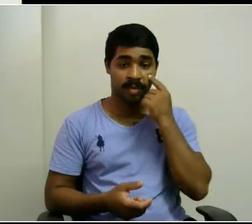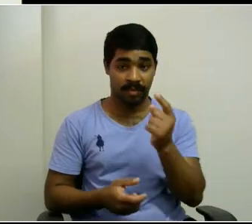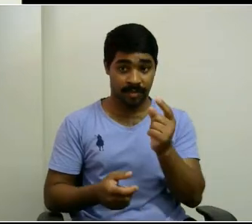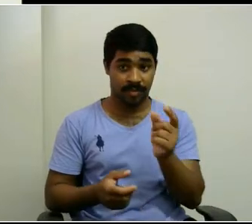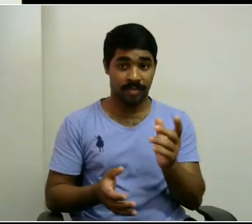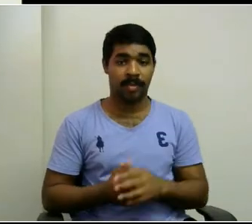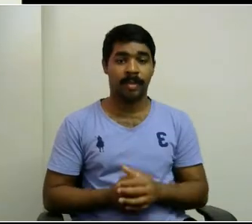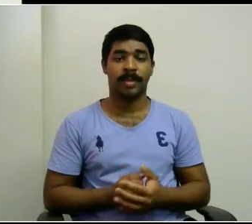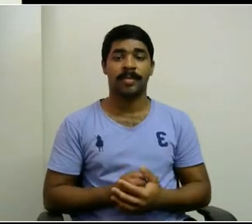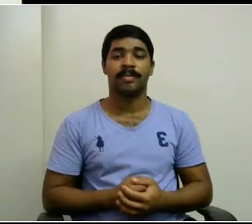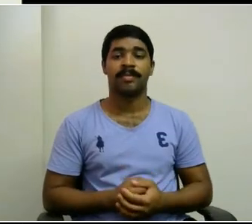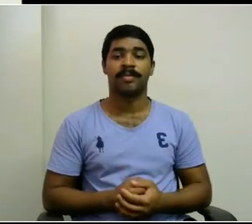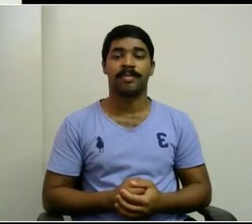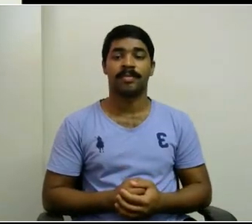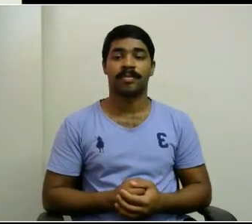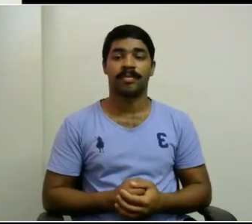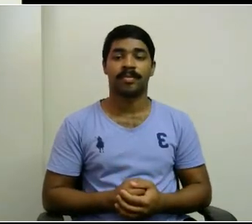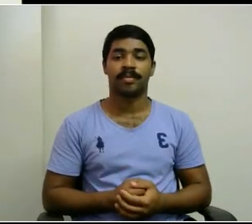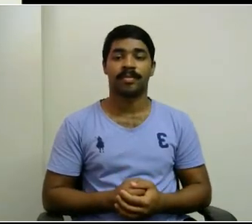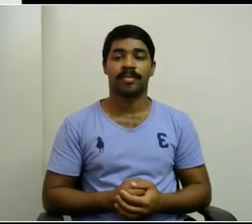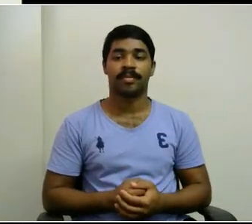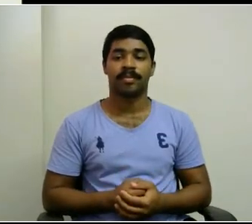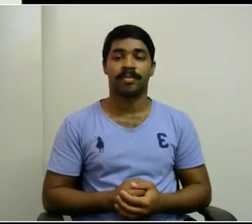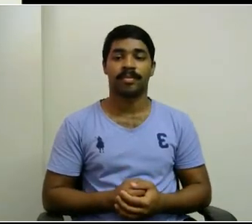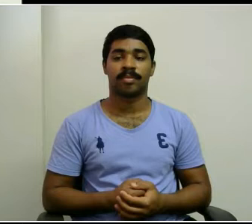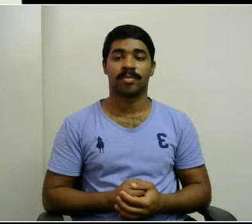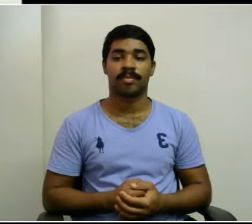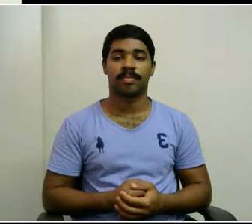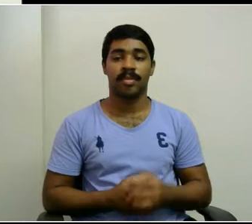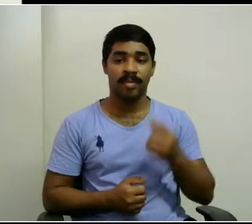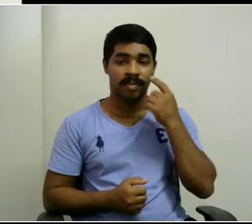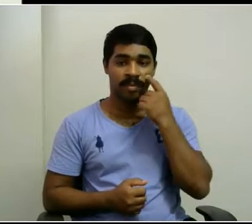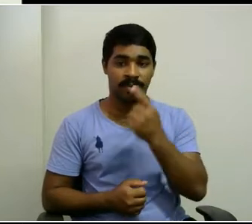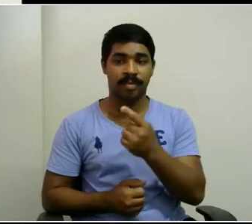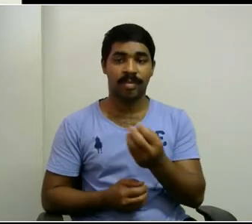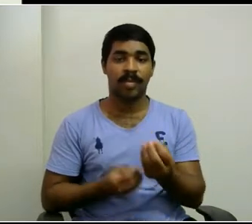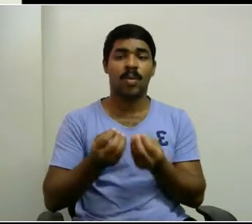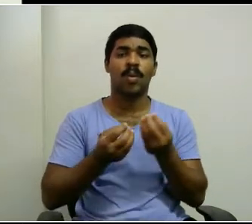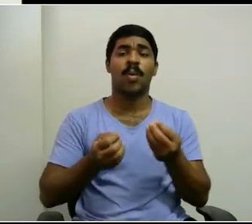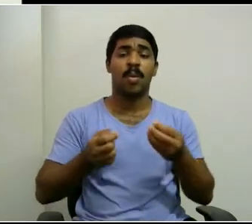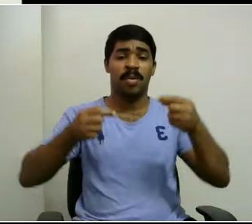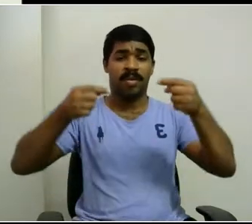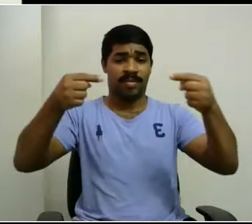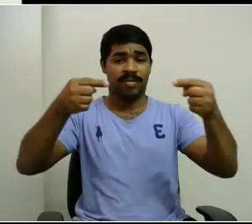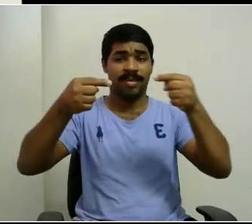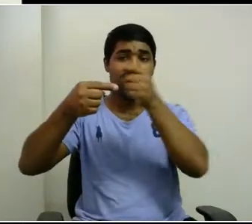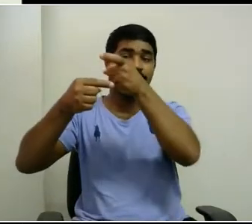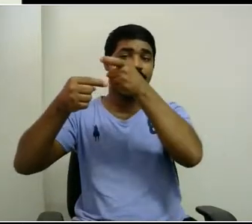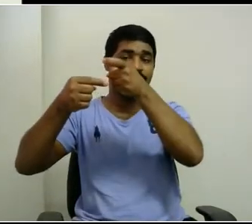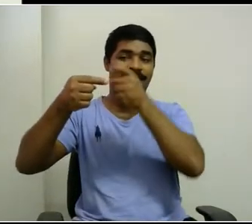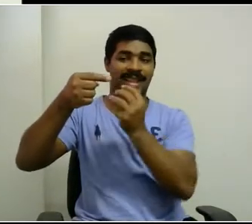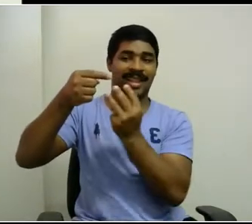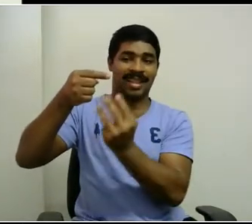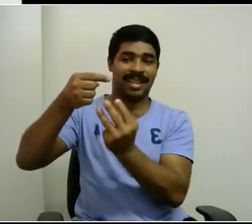assim. 3 vezes 2, como são diferentes, eu posso multiplicar os de baixo. 3 vezes 2 é 6. E agora eu